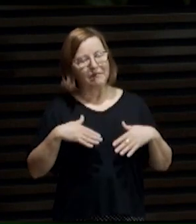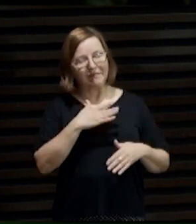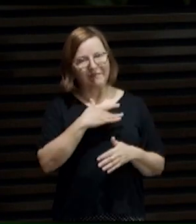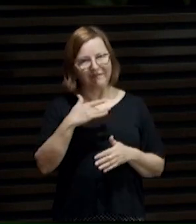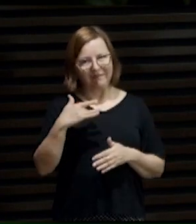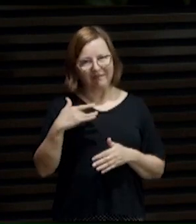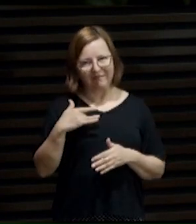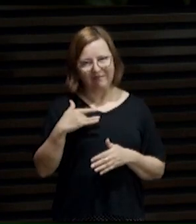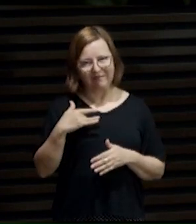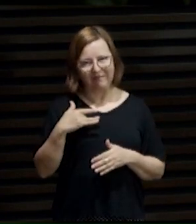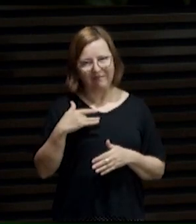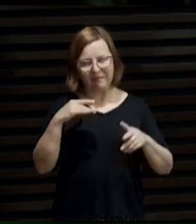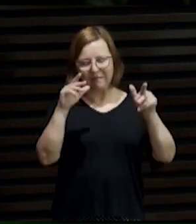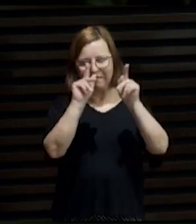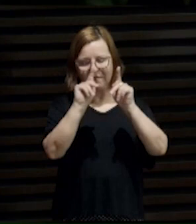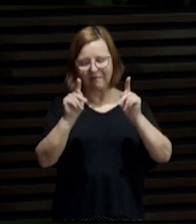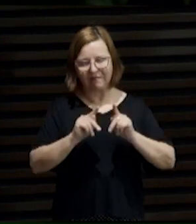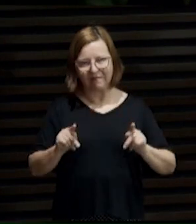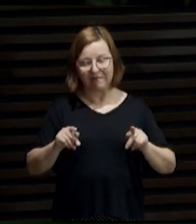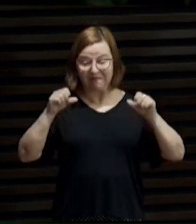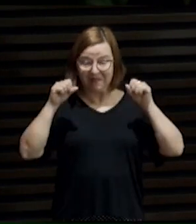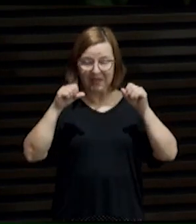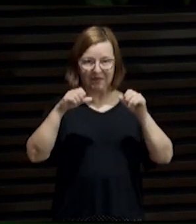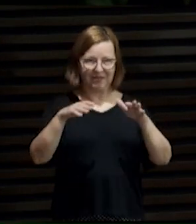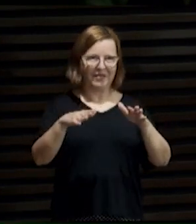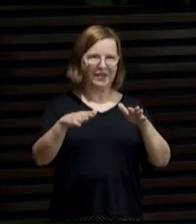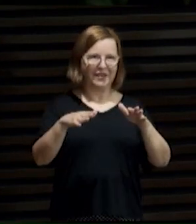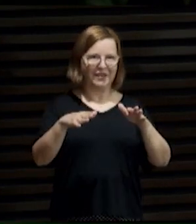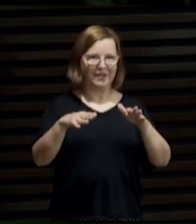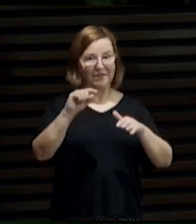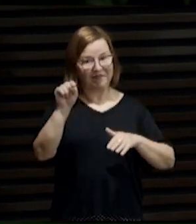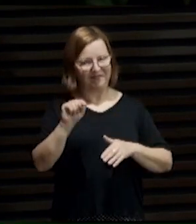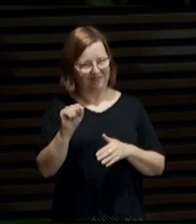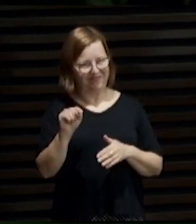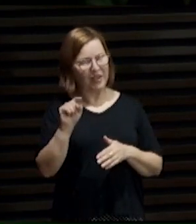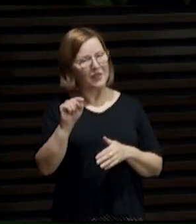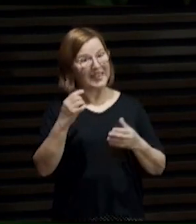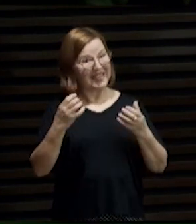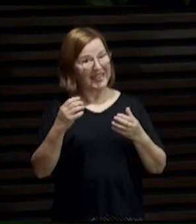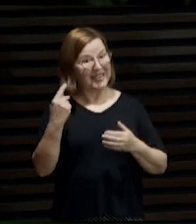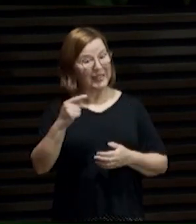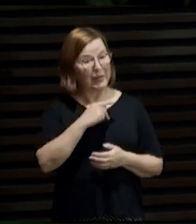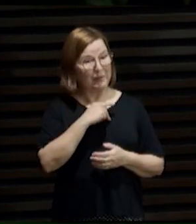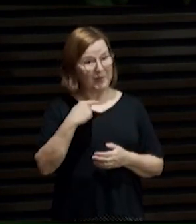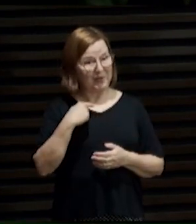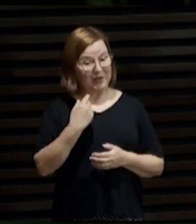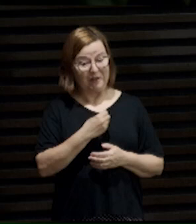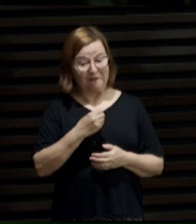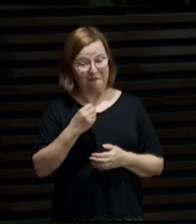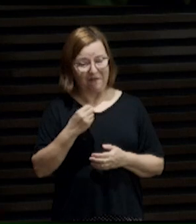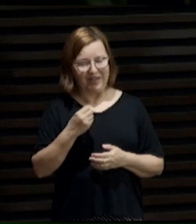saudável, pacífica, abençoada? Você quer que o seu pastor viva muitos anos